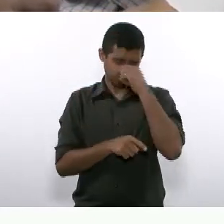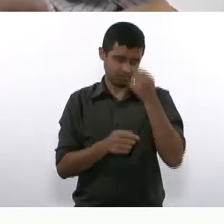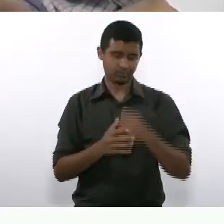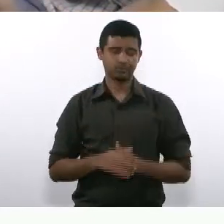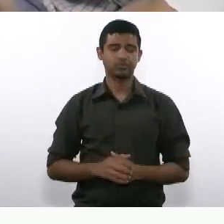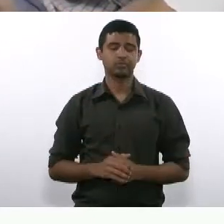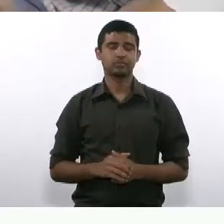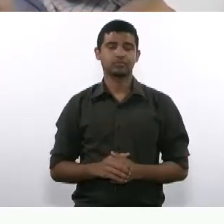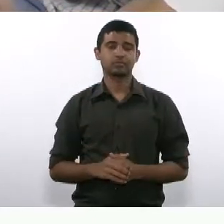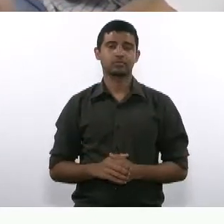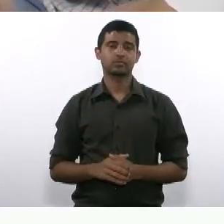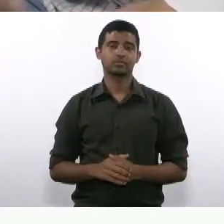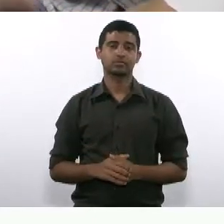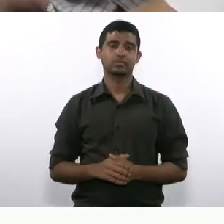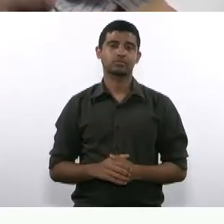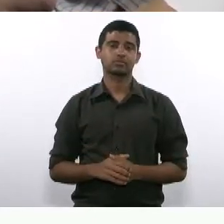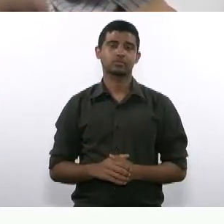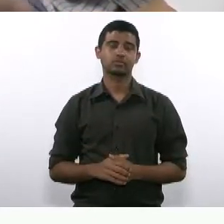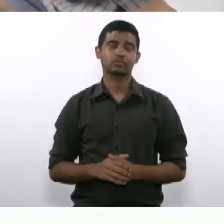menos que outros países.